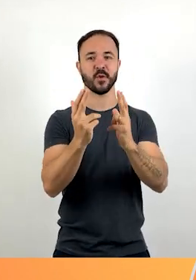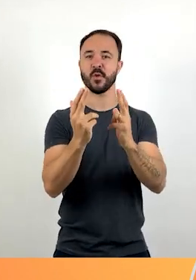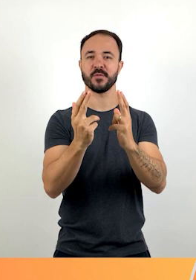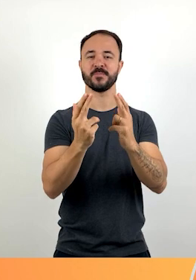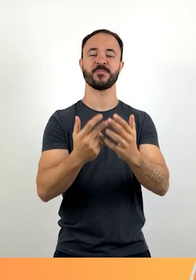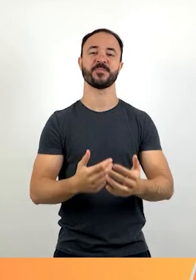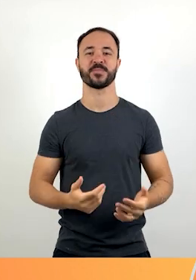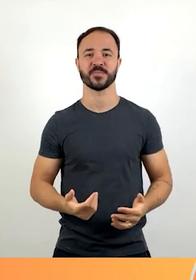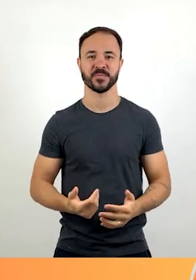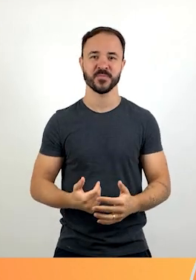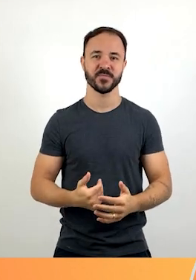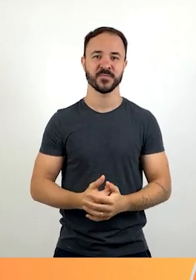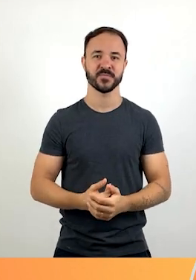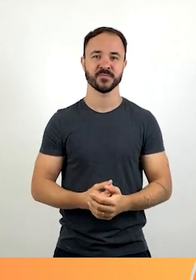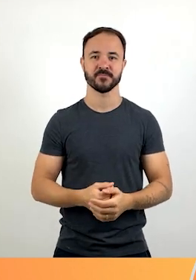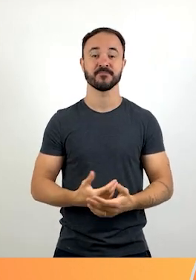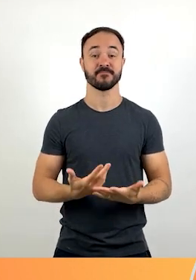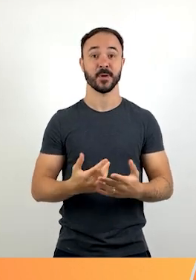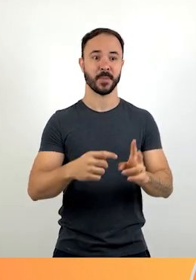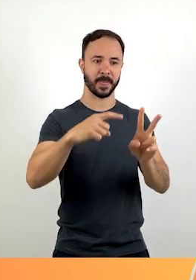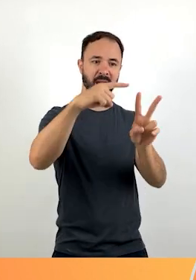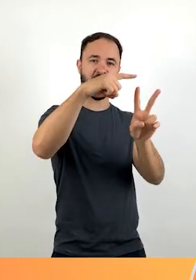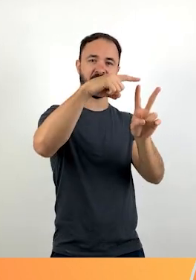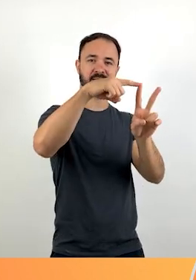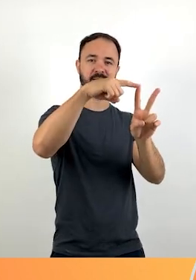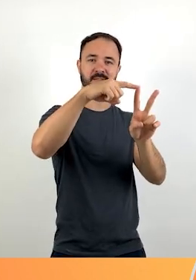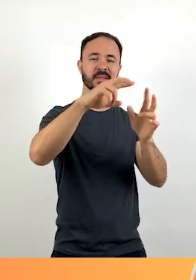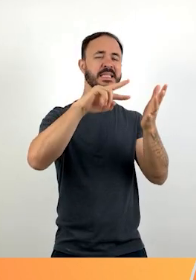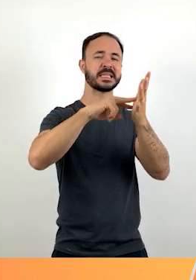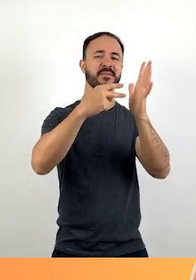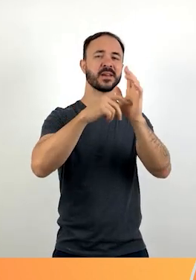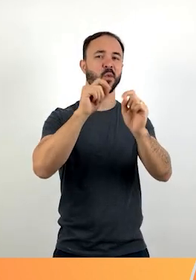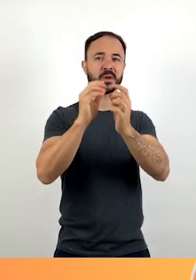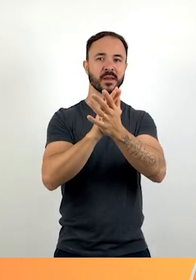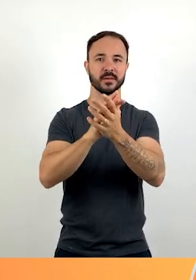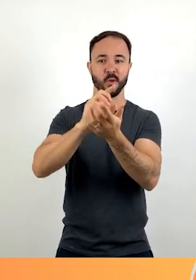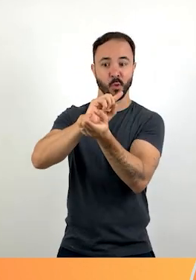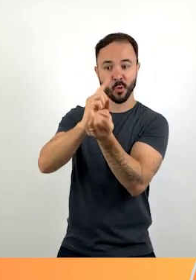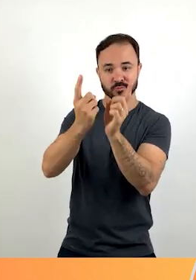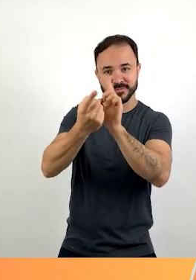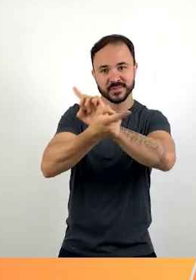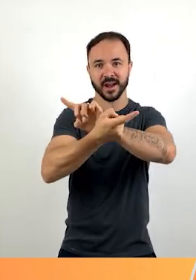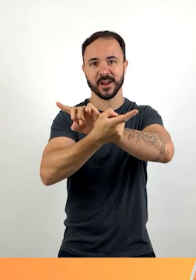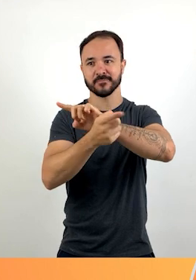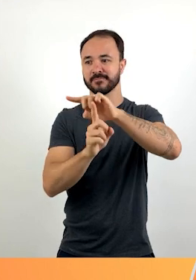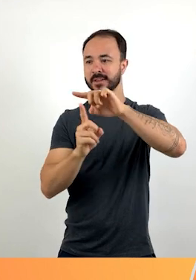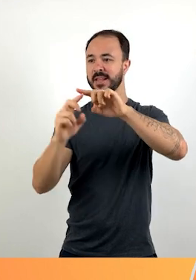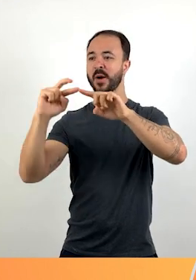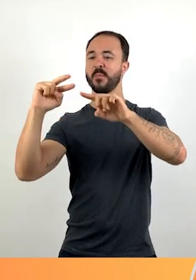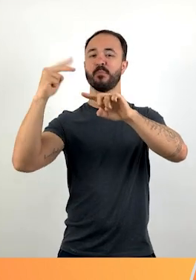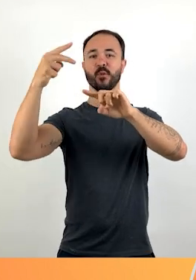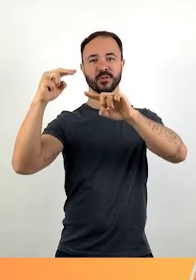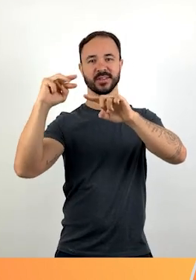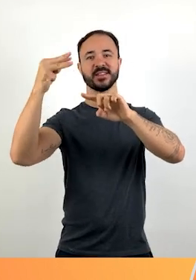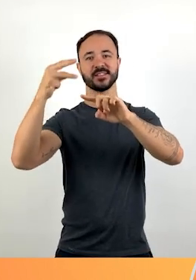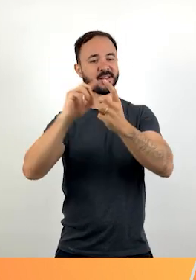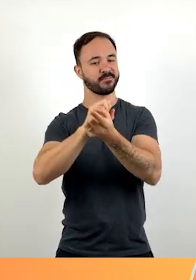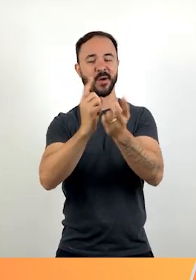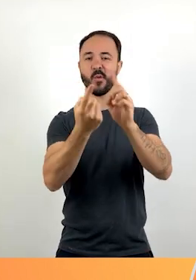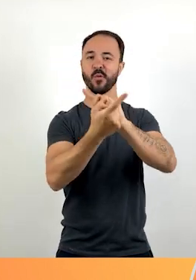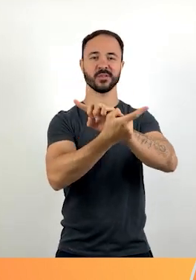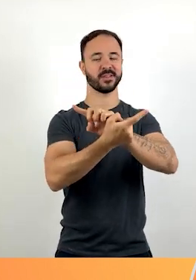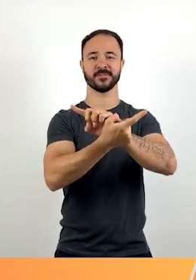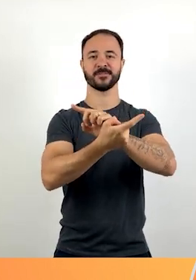mais é que uma potenciação, né? O contrário aqui na potenciação, que por sua vez vai lá para a multiplicação, né? E